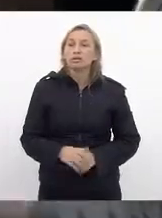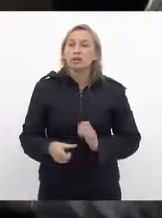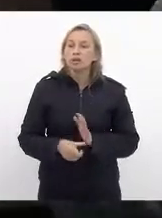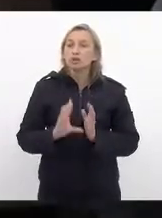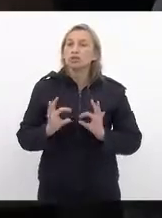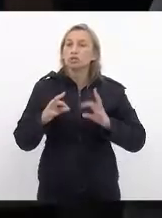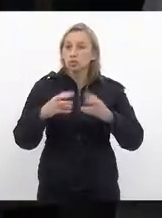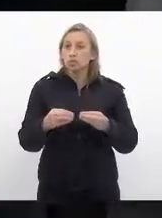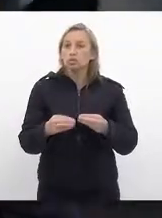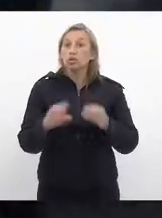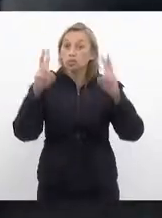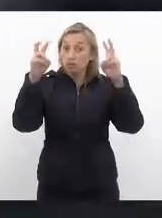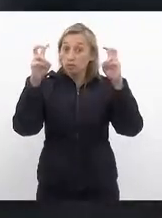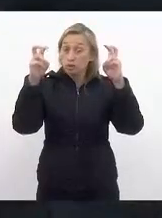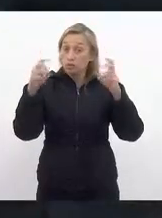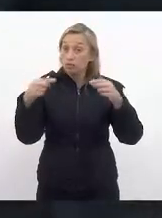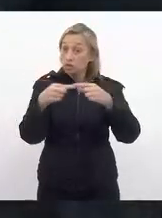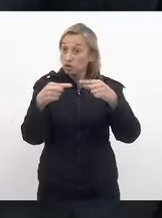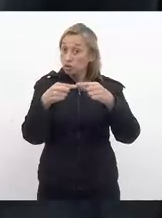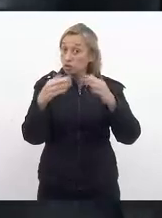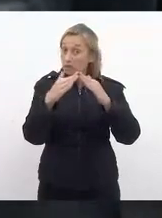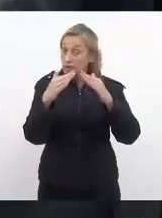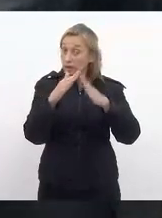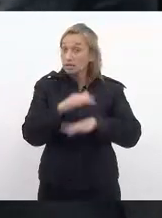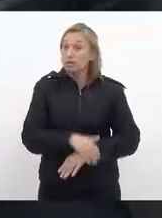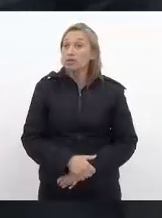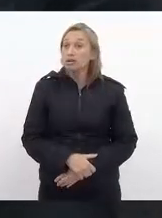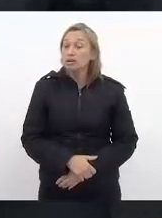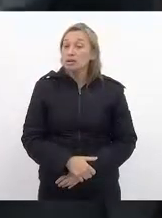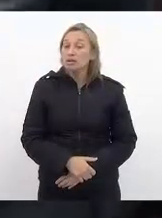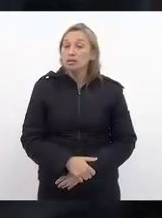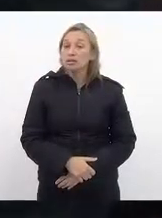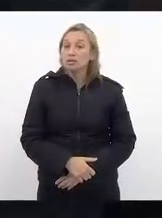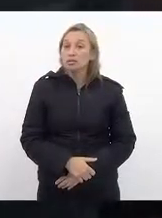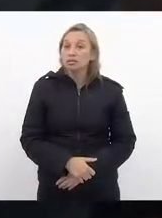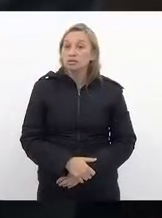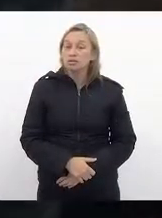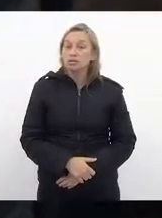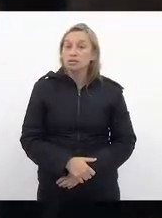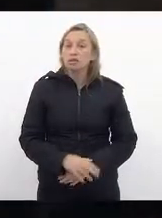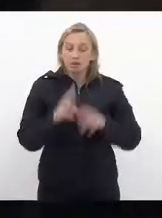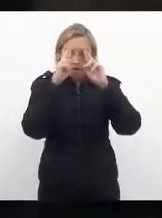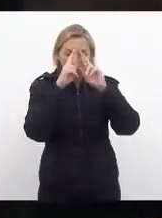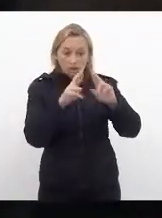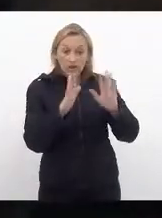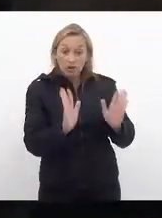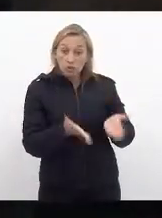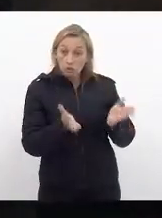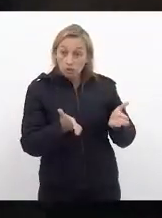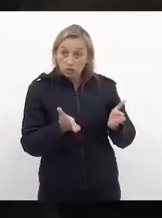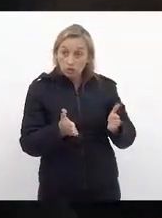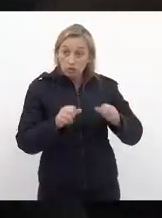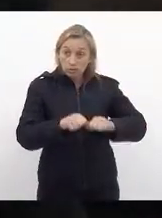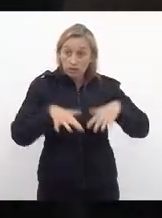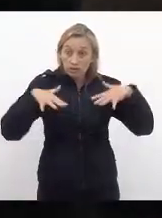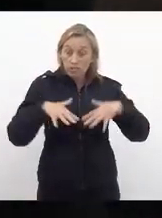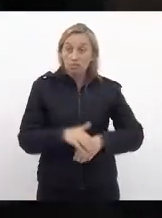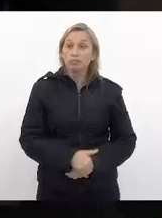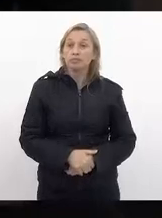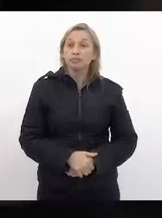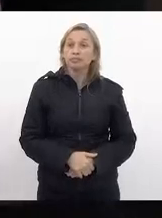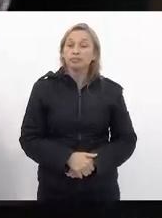é um tema fruto de acordo dessa casa que foi desrespeitado hoje aqui na aqui na plenária